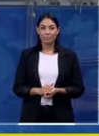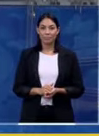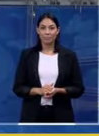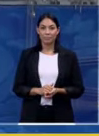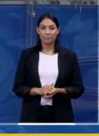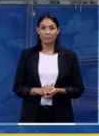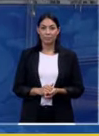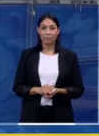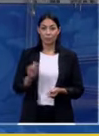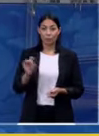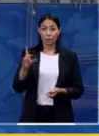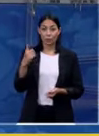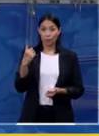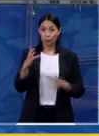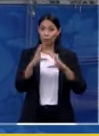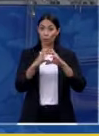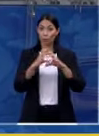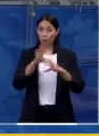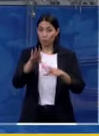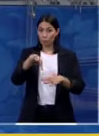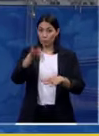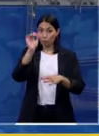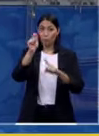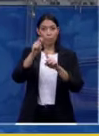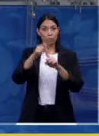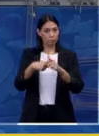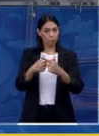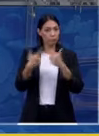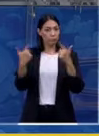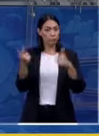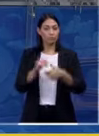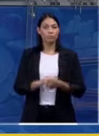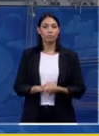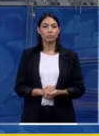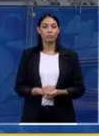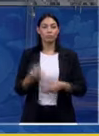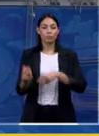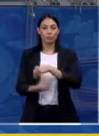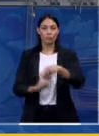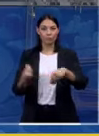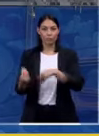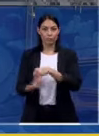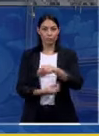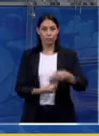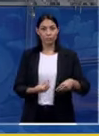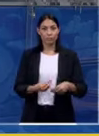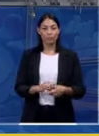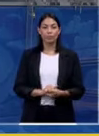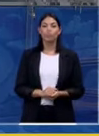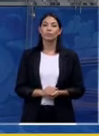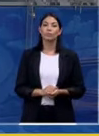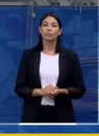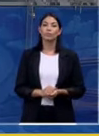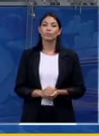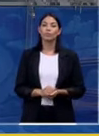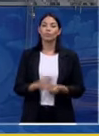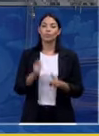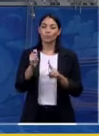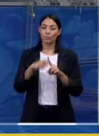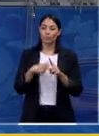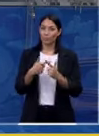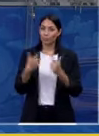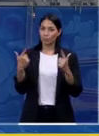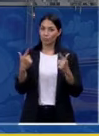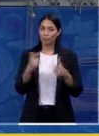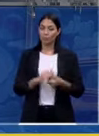sorteará apenas uma bola que representará o mês da sorte. São 12 bolas, dessas 12, uma será sorteada e representará um